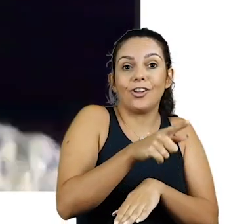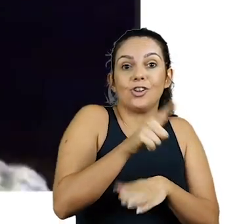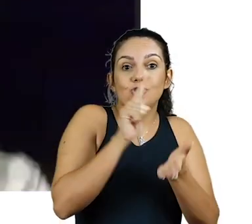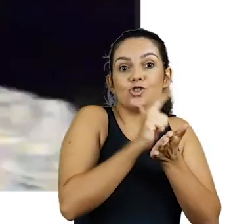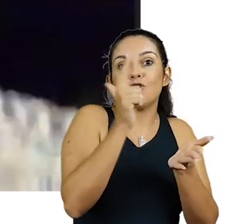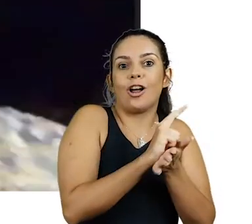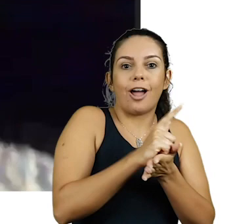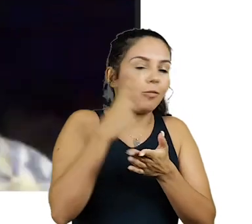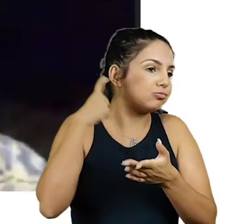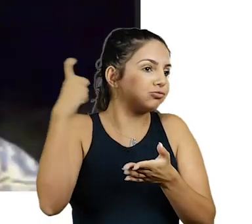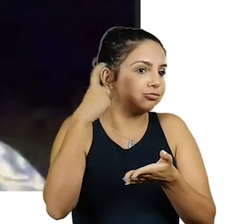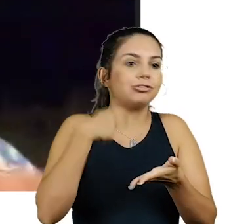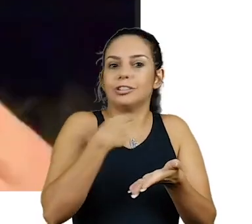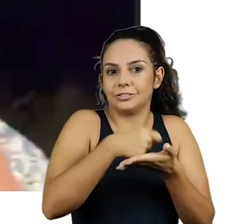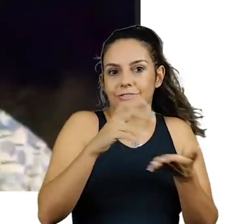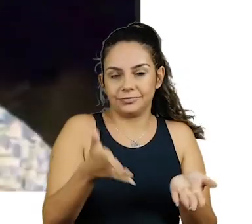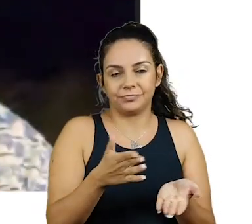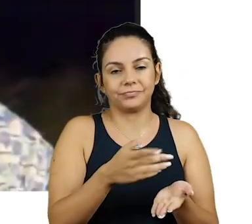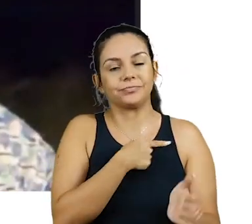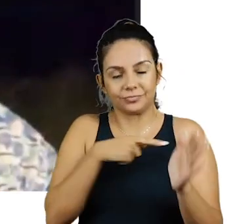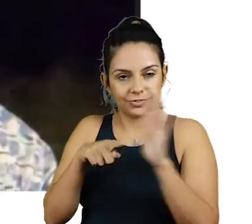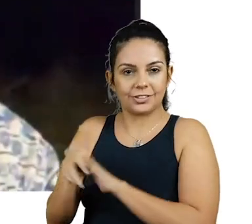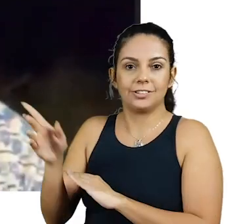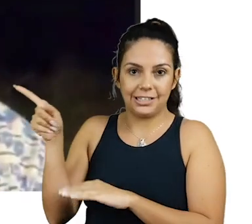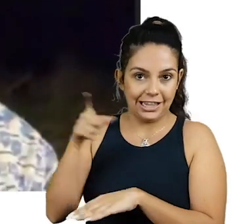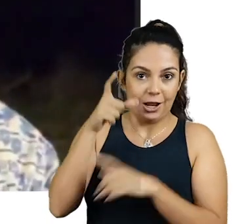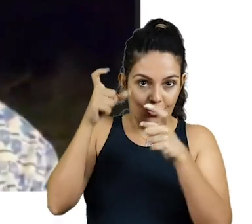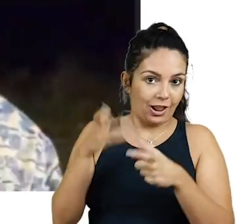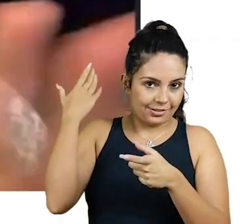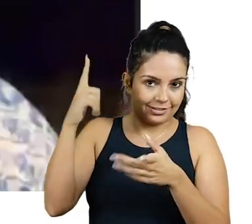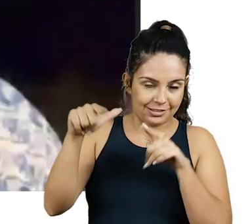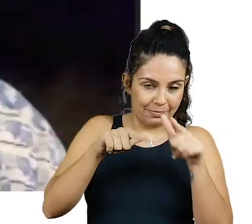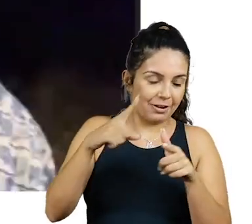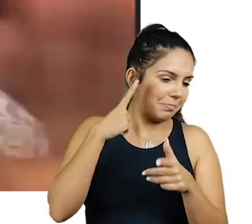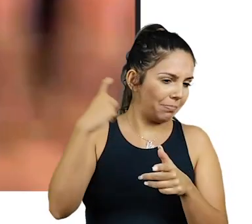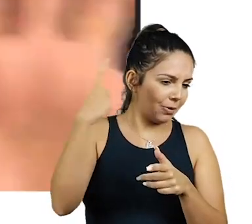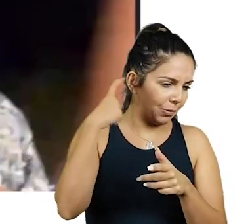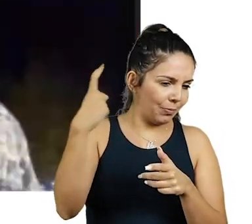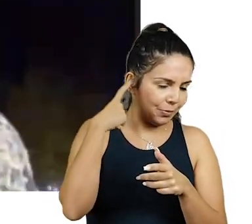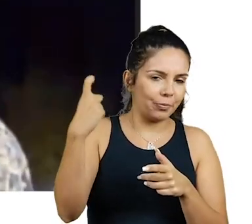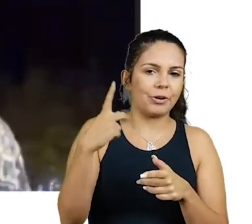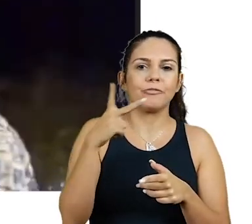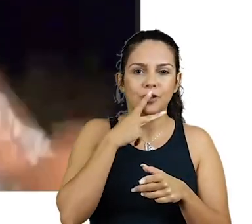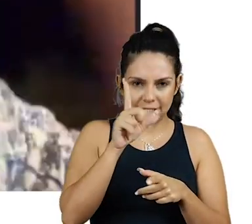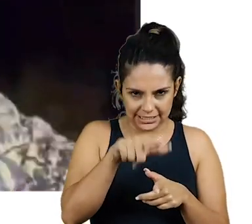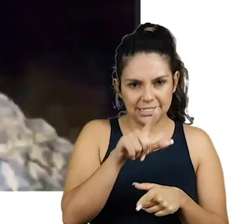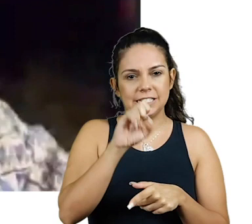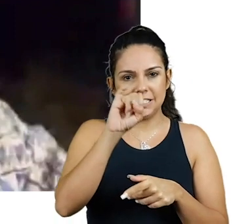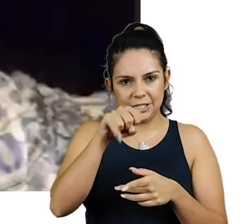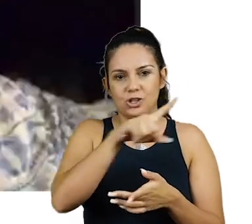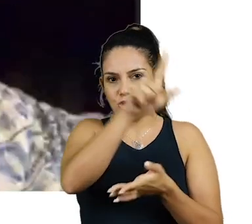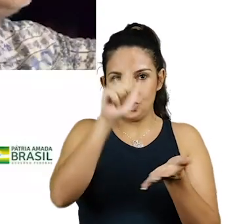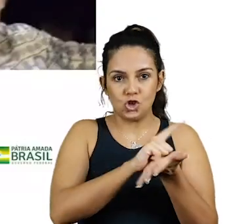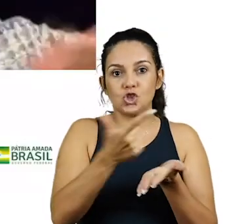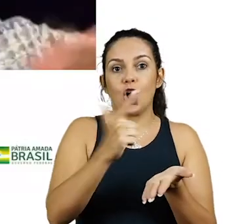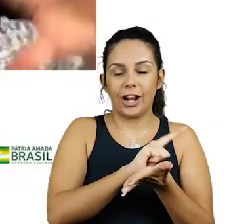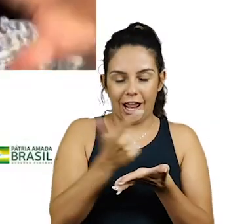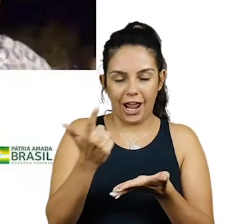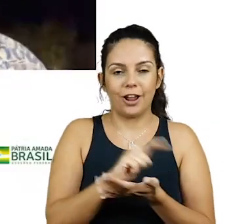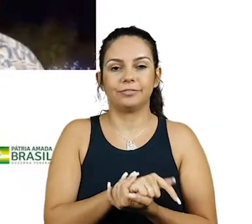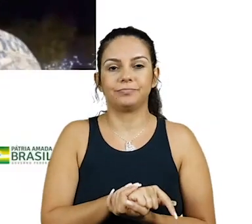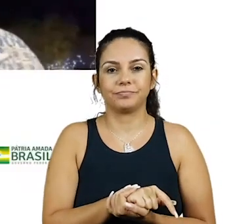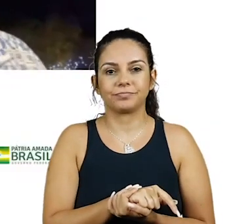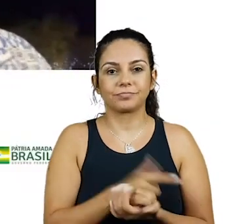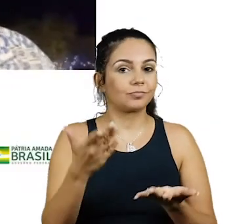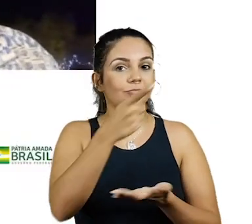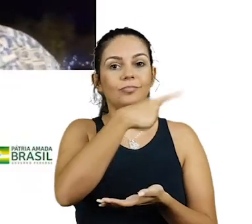jeito. Não, mas naquela redação barulhenta, vamos escrever. Não, aí, sempre, redação de jornal, que tá todo mundo gritando. O pessoal hoje não